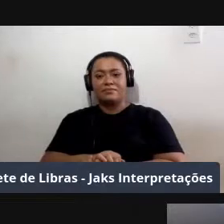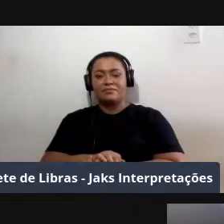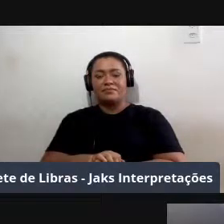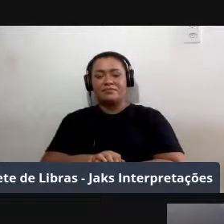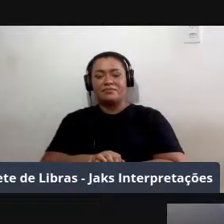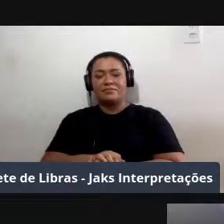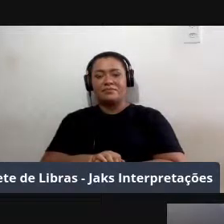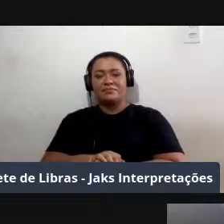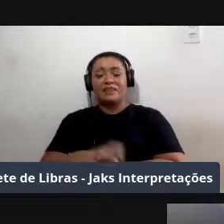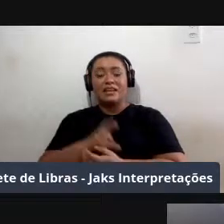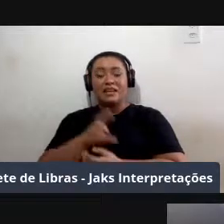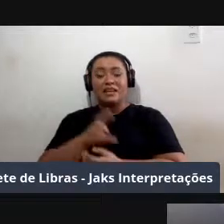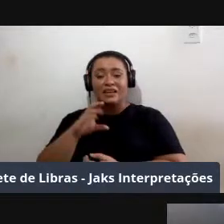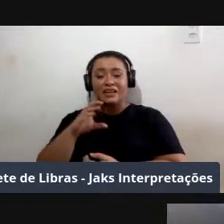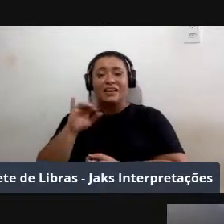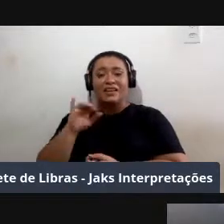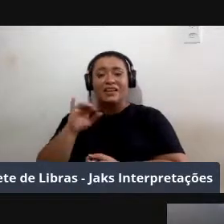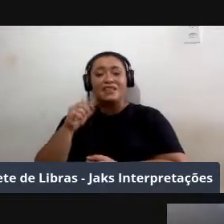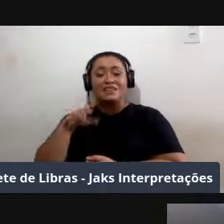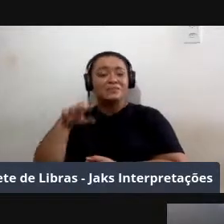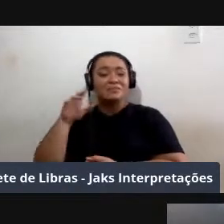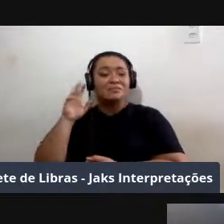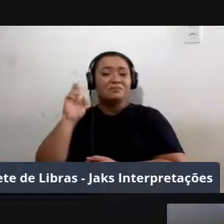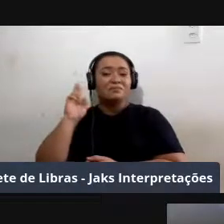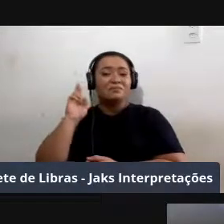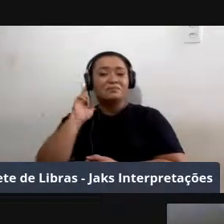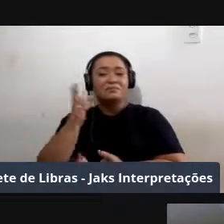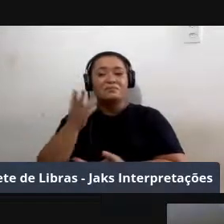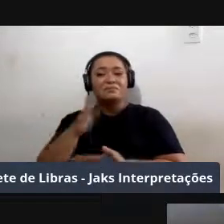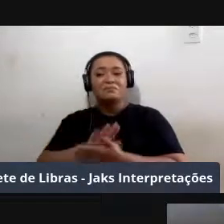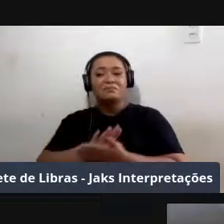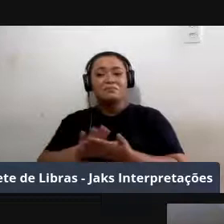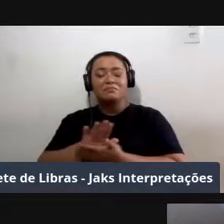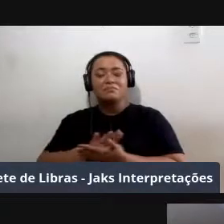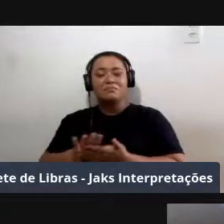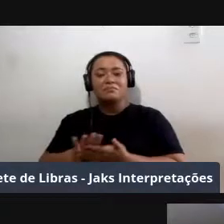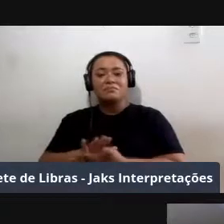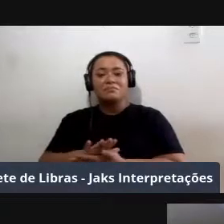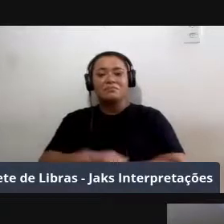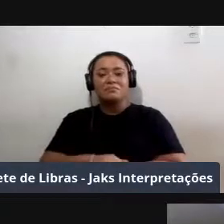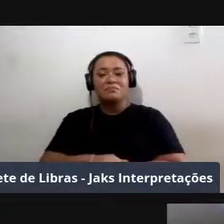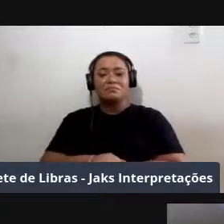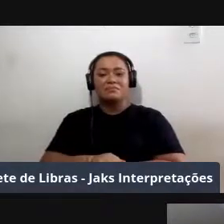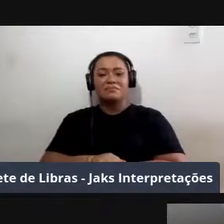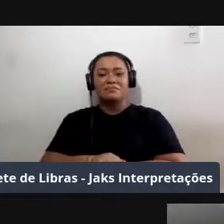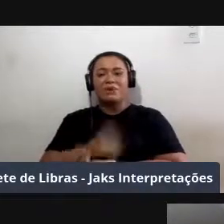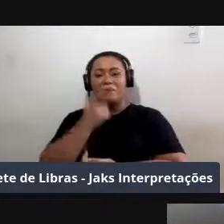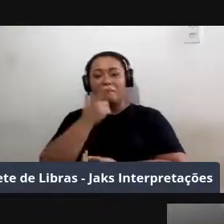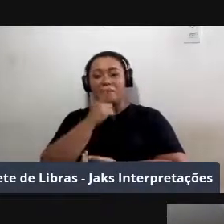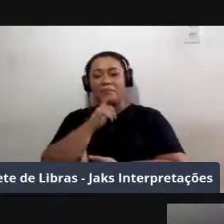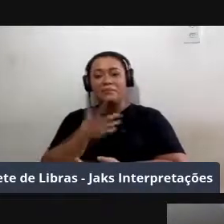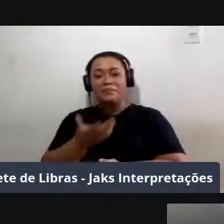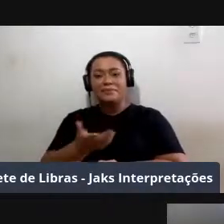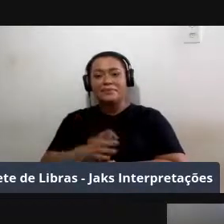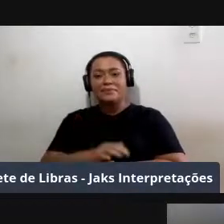Eu acho que ela não consegue nos ouvir. Deixa eu tentar comentar aqui no chat.